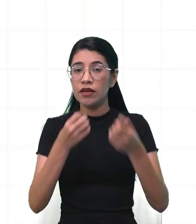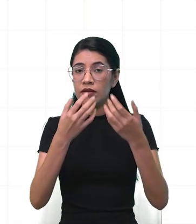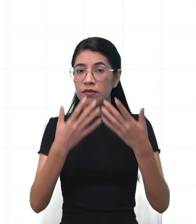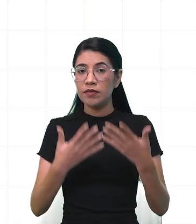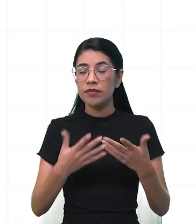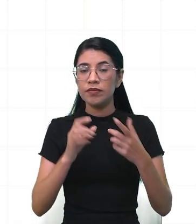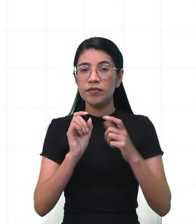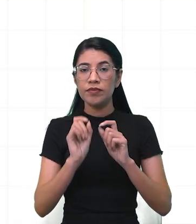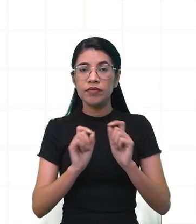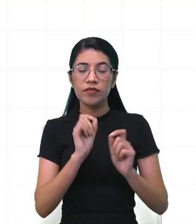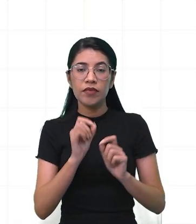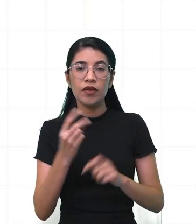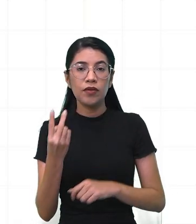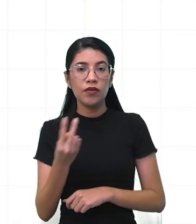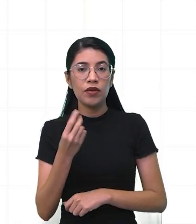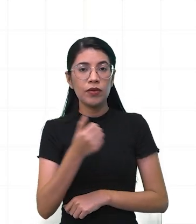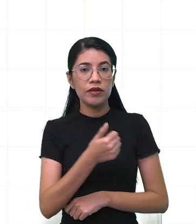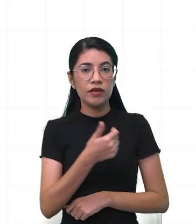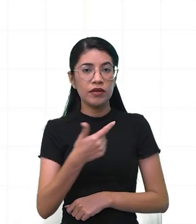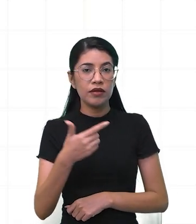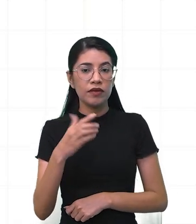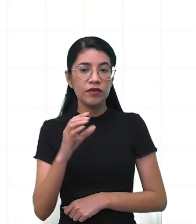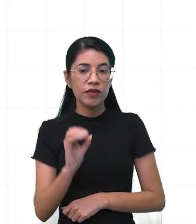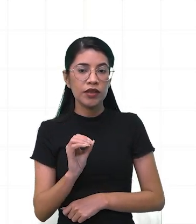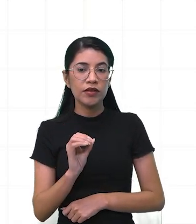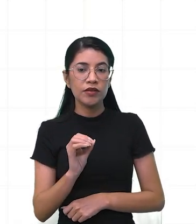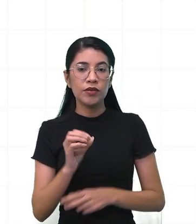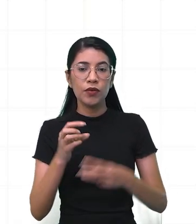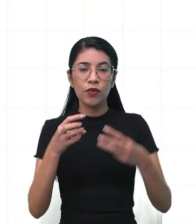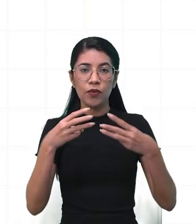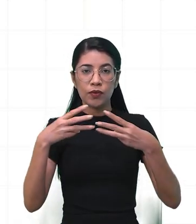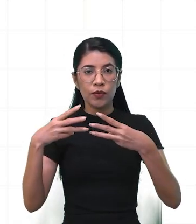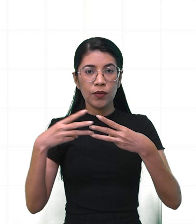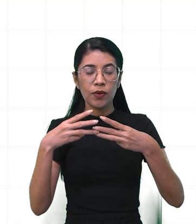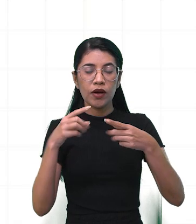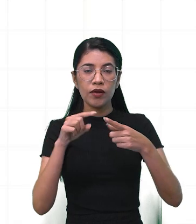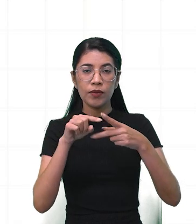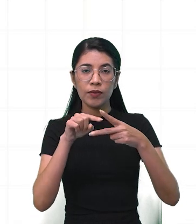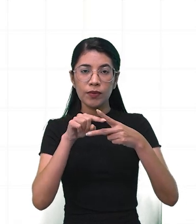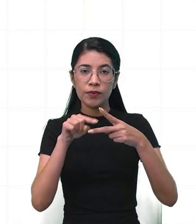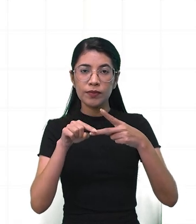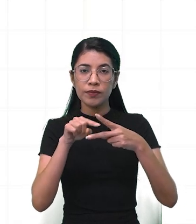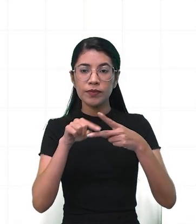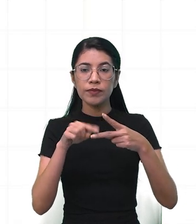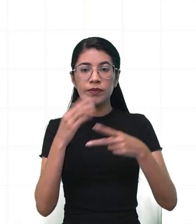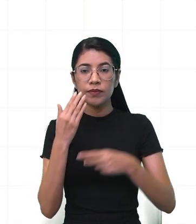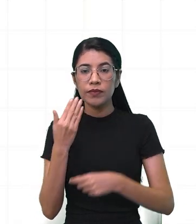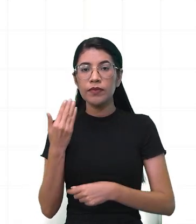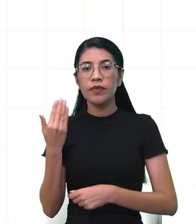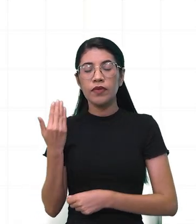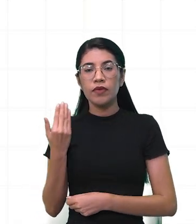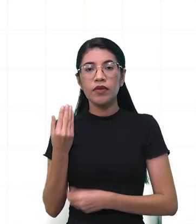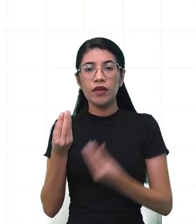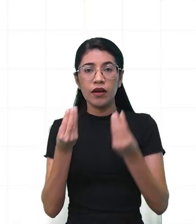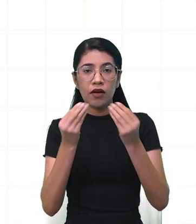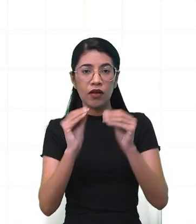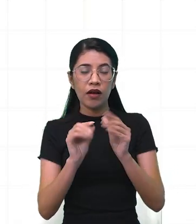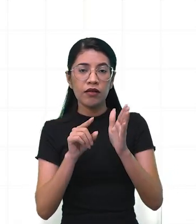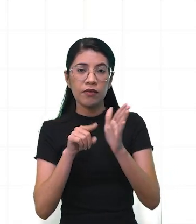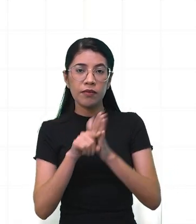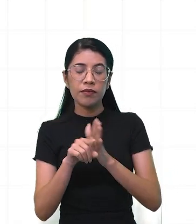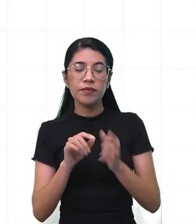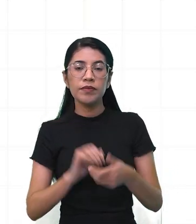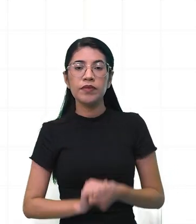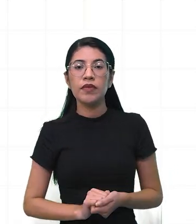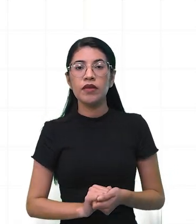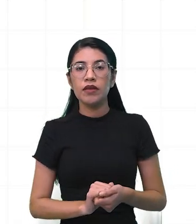dizendo que vale 120 graus, né? Está aqui, ó, no enunciado da questão. Sabendo que o ângulo